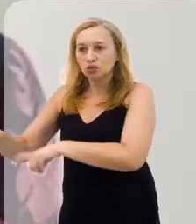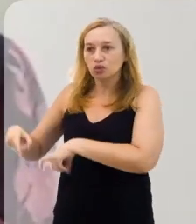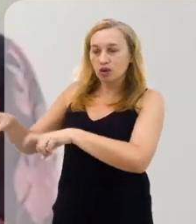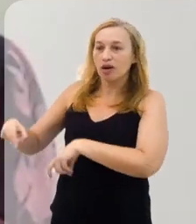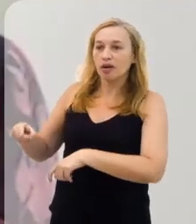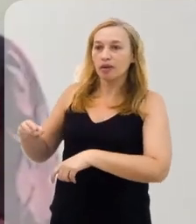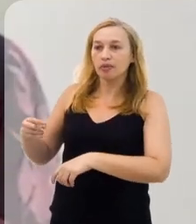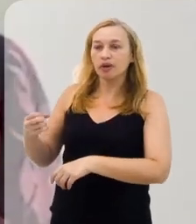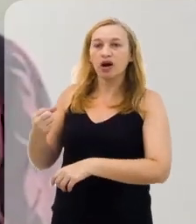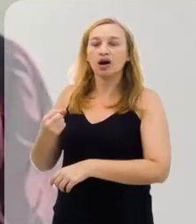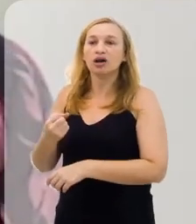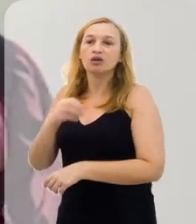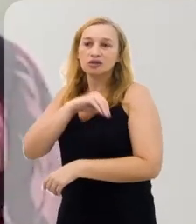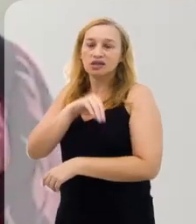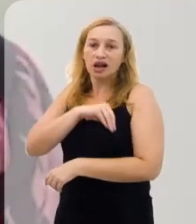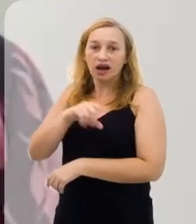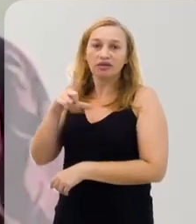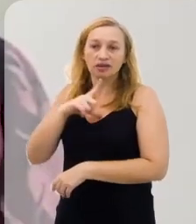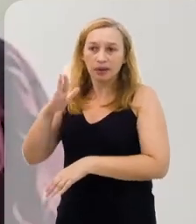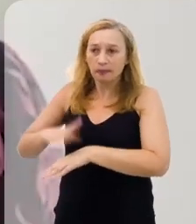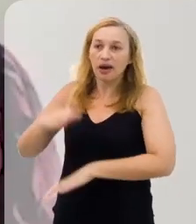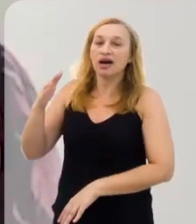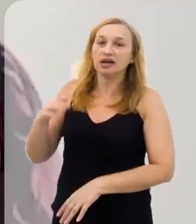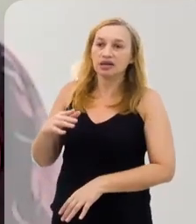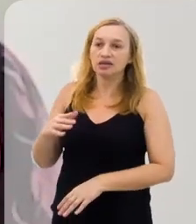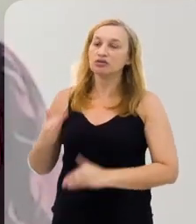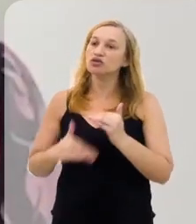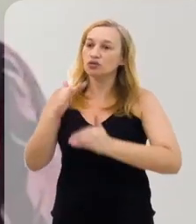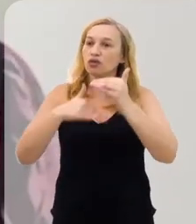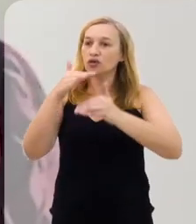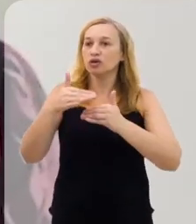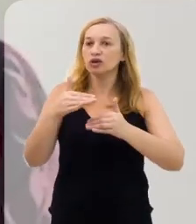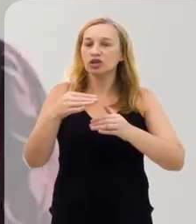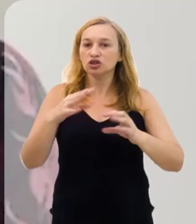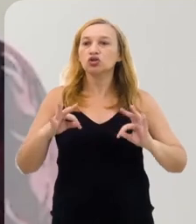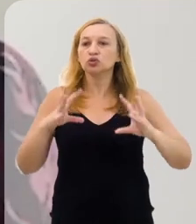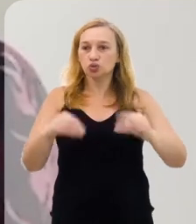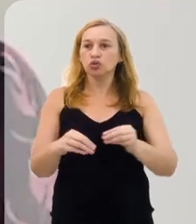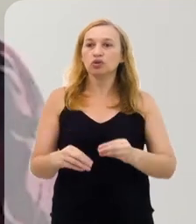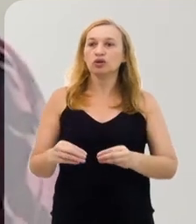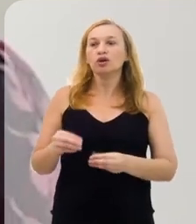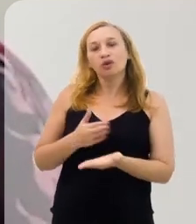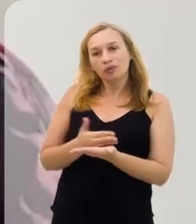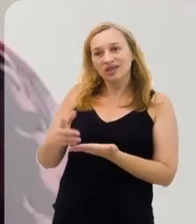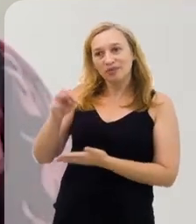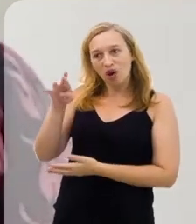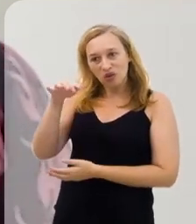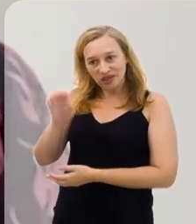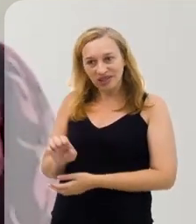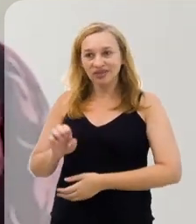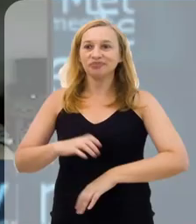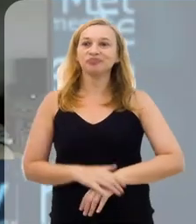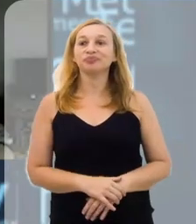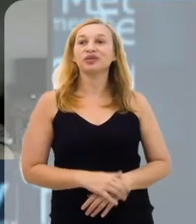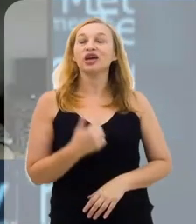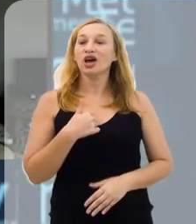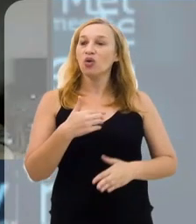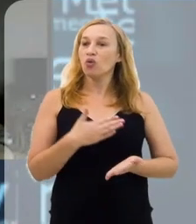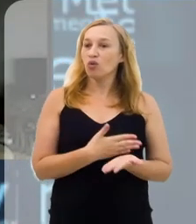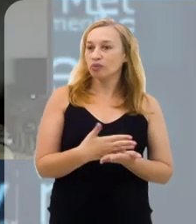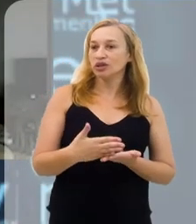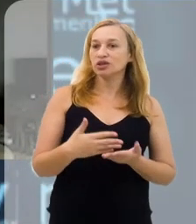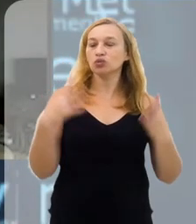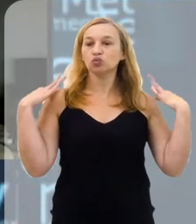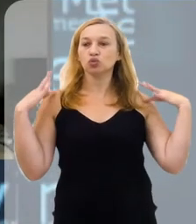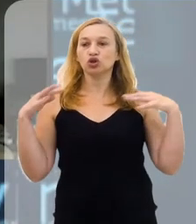para aumentar a renda da propriedade e também fomentar o desenvolvimento do entorno? Vamos começar pela Rosana? Quando